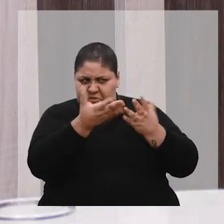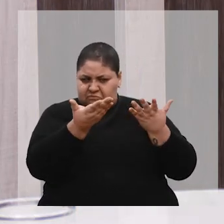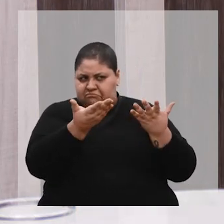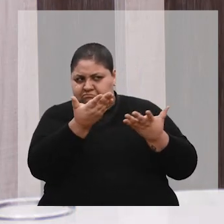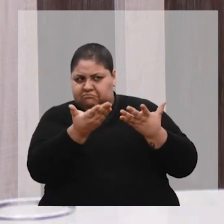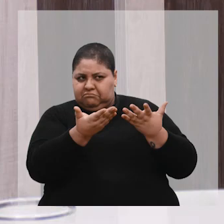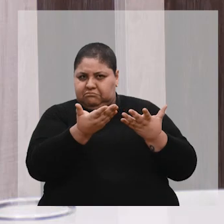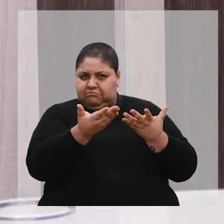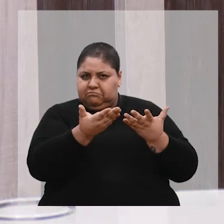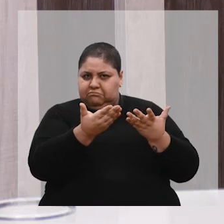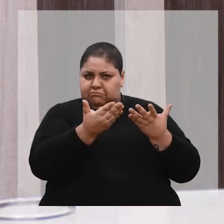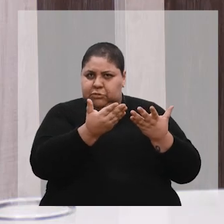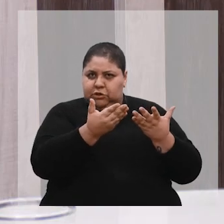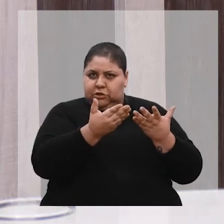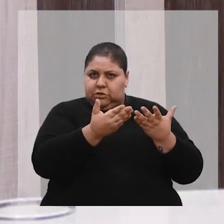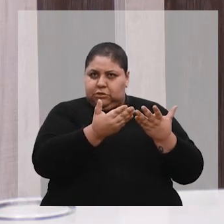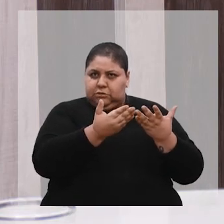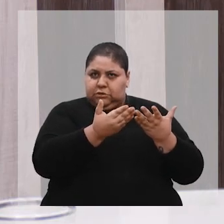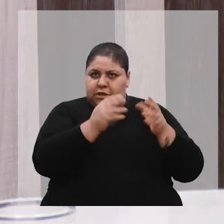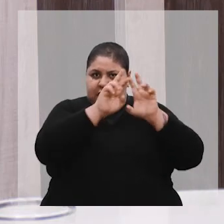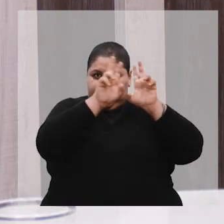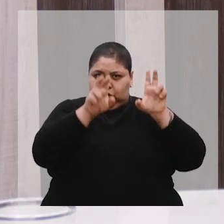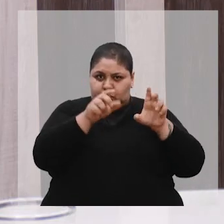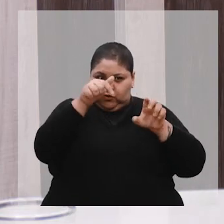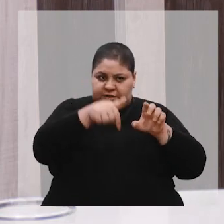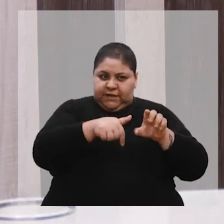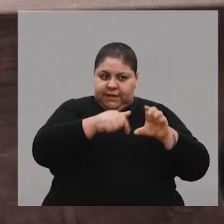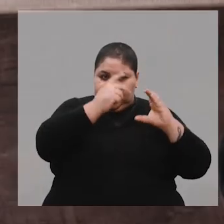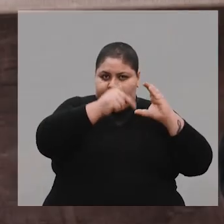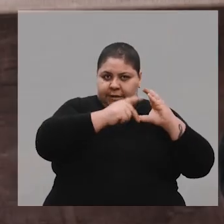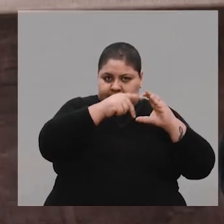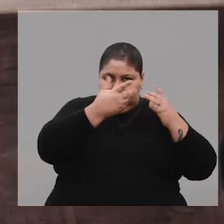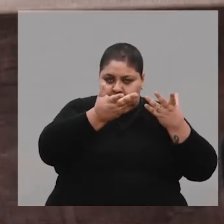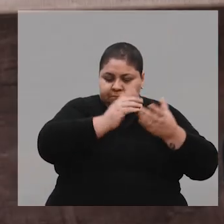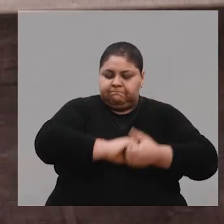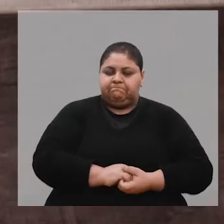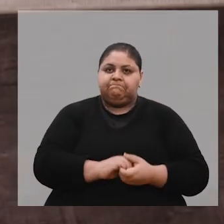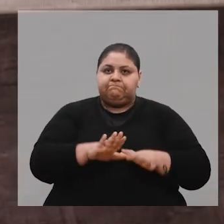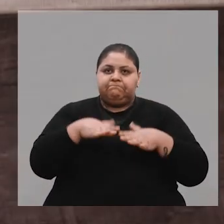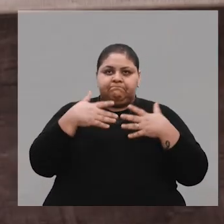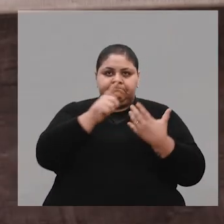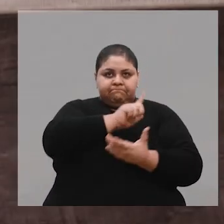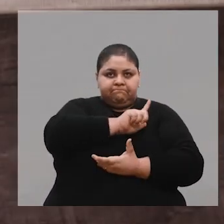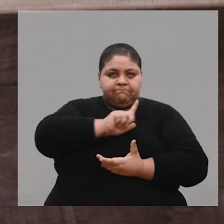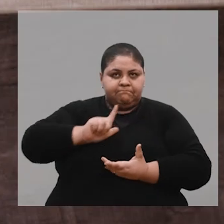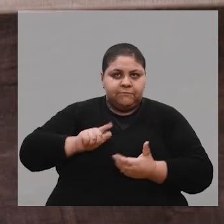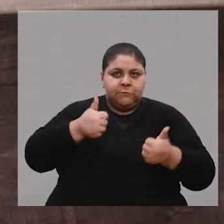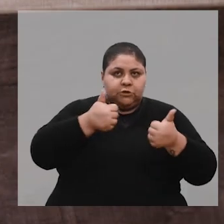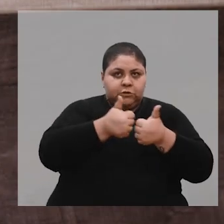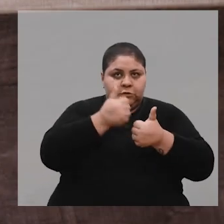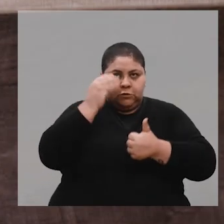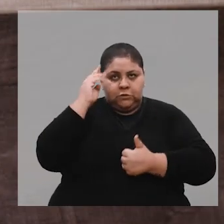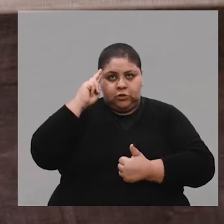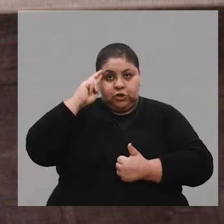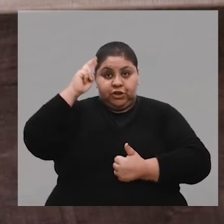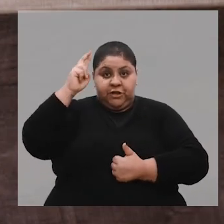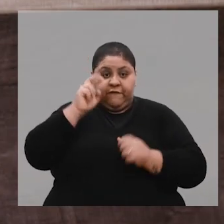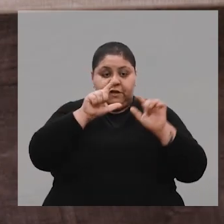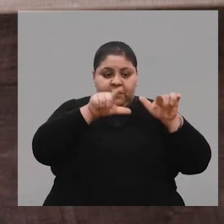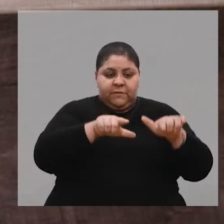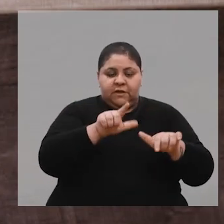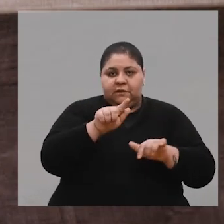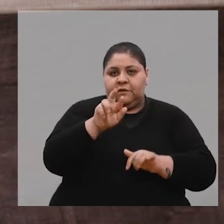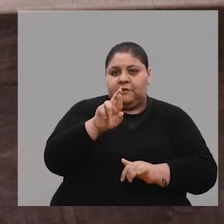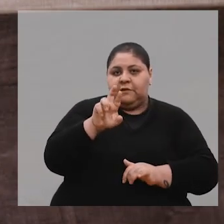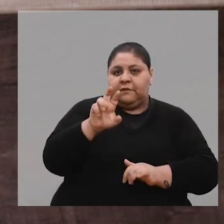do calendário de matérias que virão para a Câmara? Bom, isso aí o governo, através da nossa chefe de gabinete,